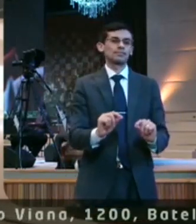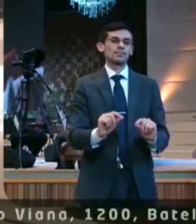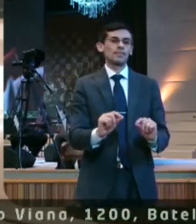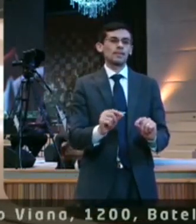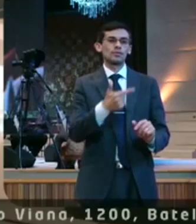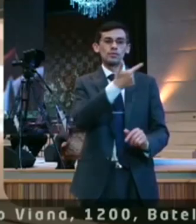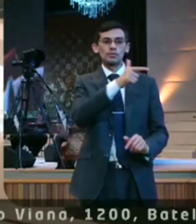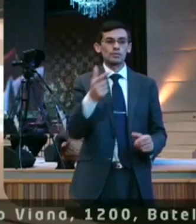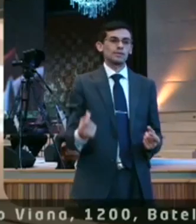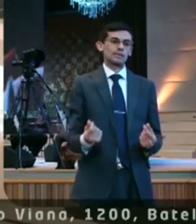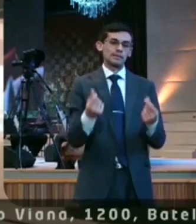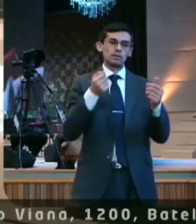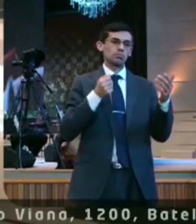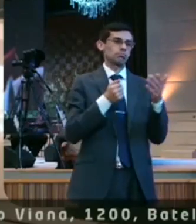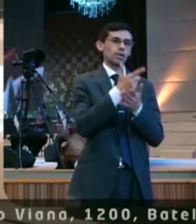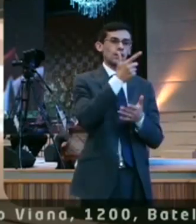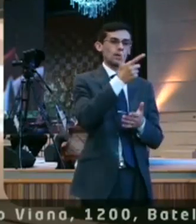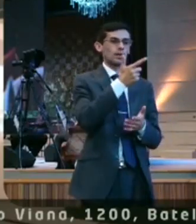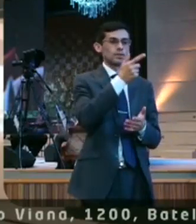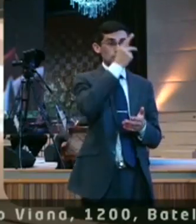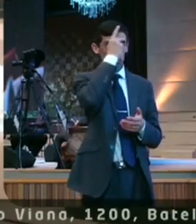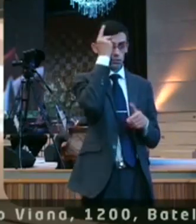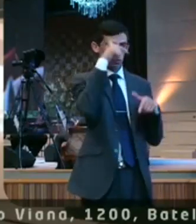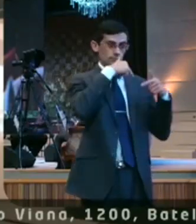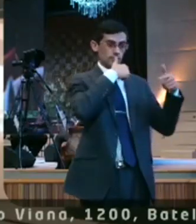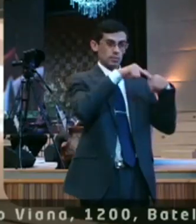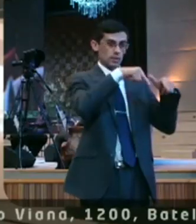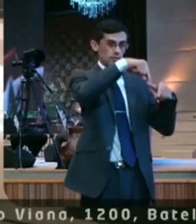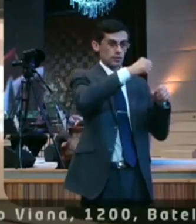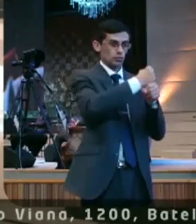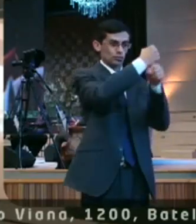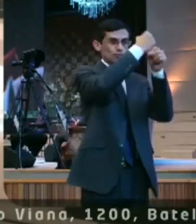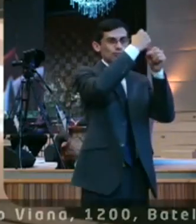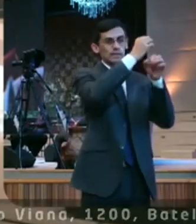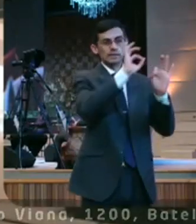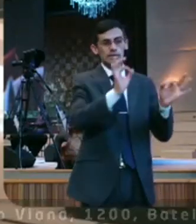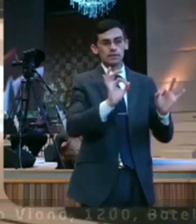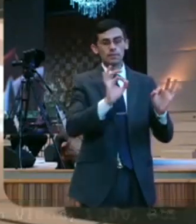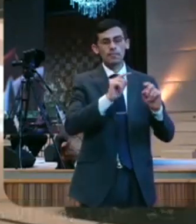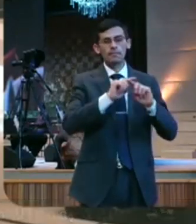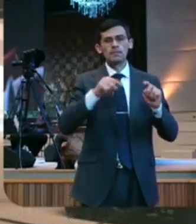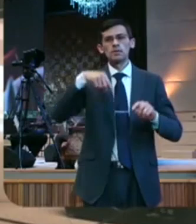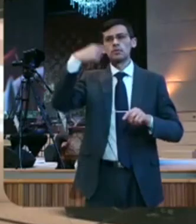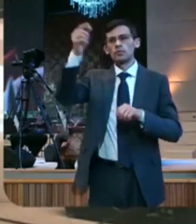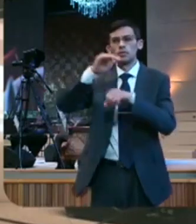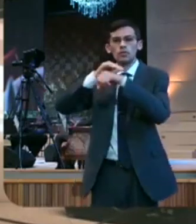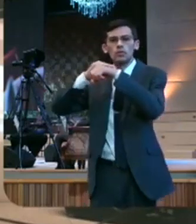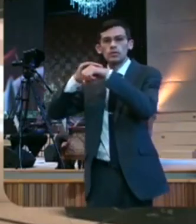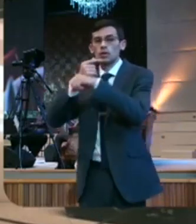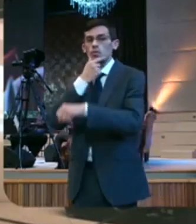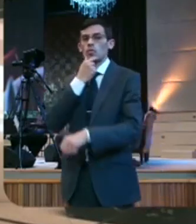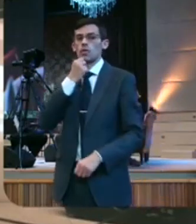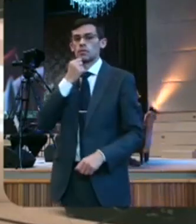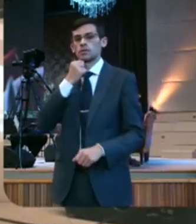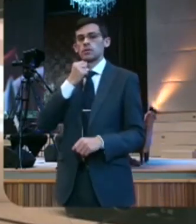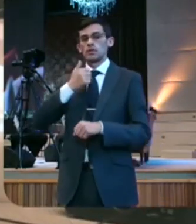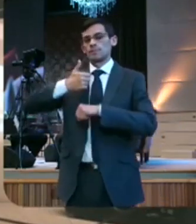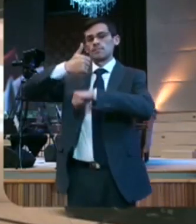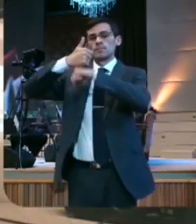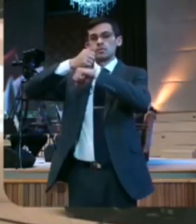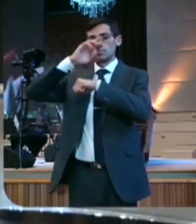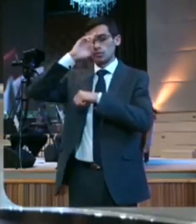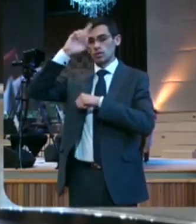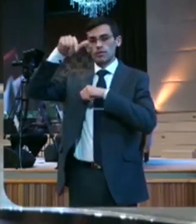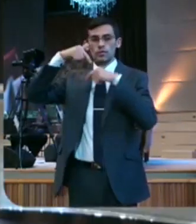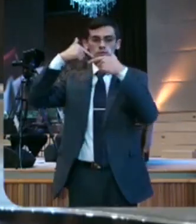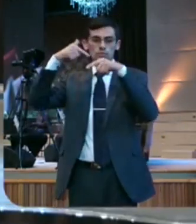E a gente não tinha dinheiro para pagar o empreiteiro. E eu fui conversar com o empreiteiro e disse: